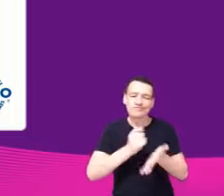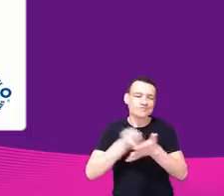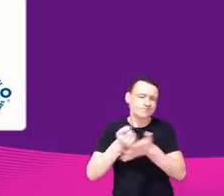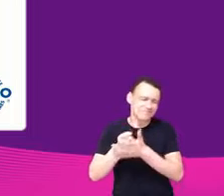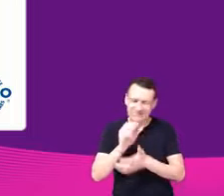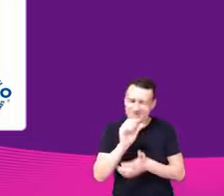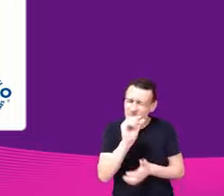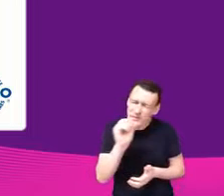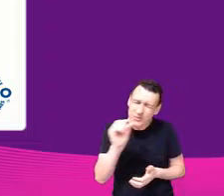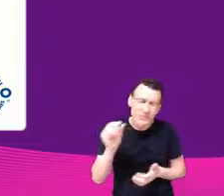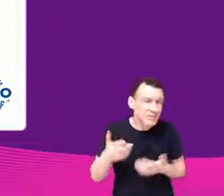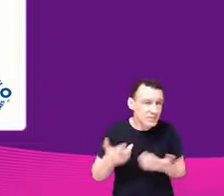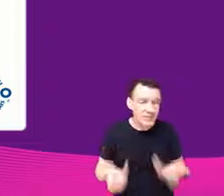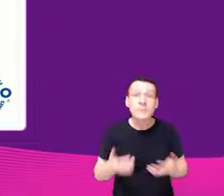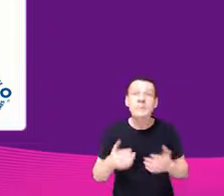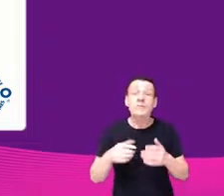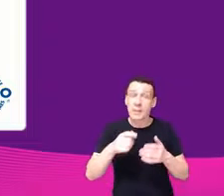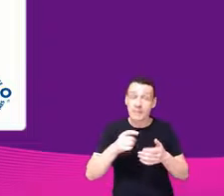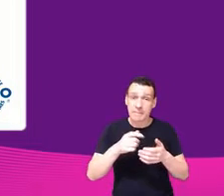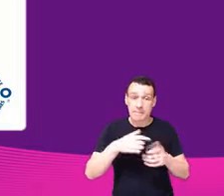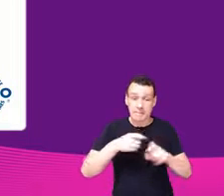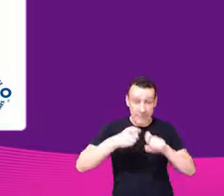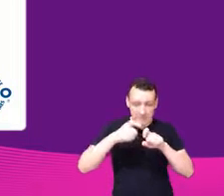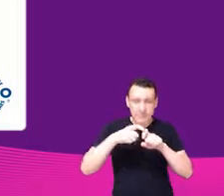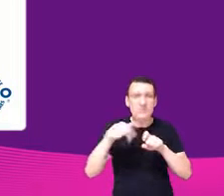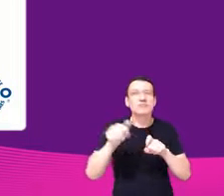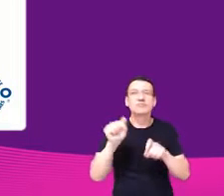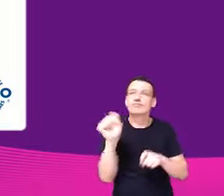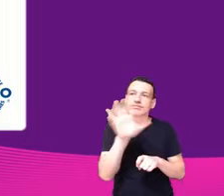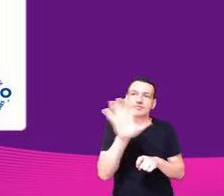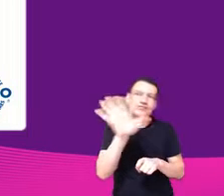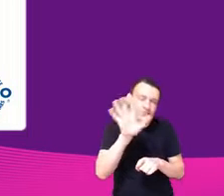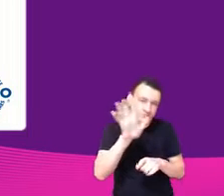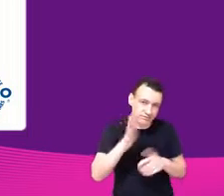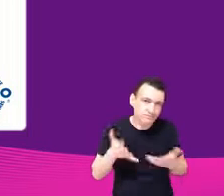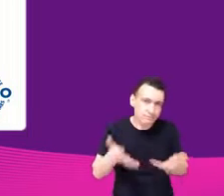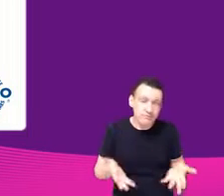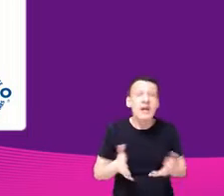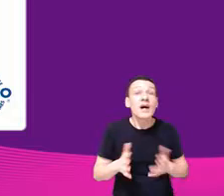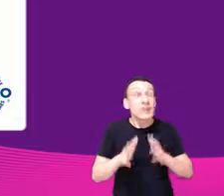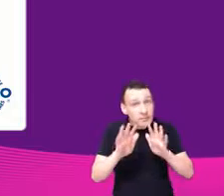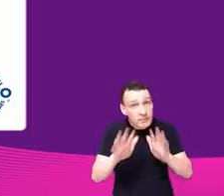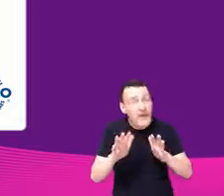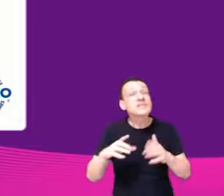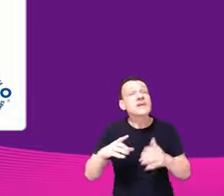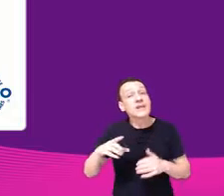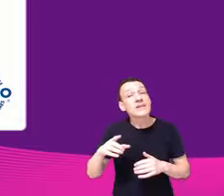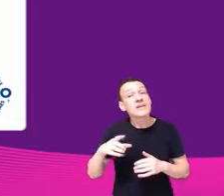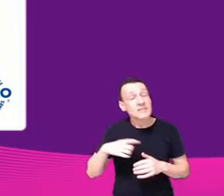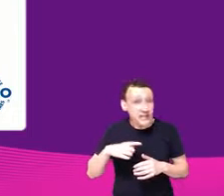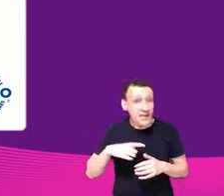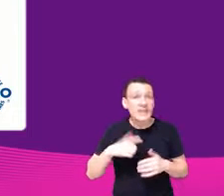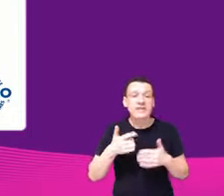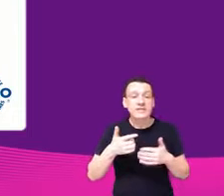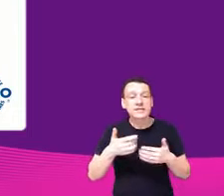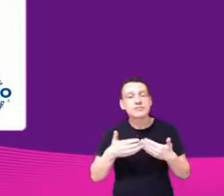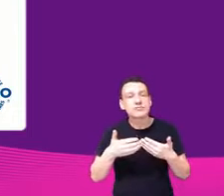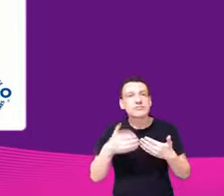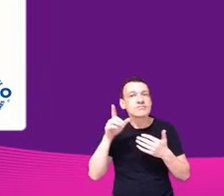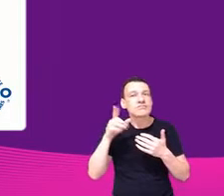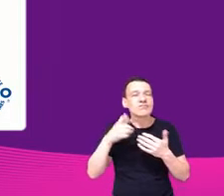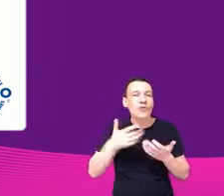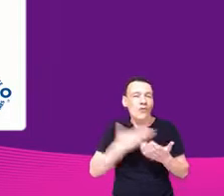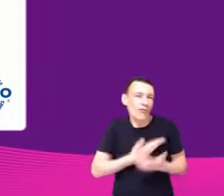eu acho que teve uma visão interessante, né? Do ponto de vista de política de saúde